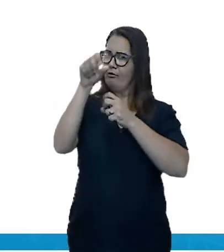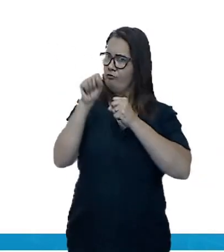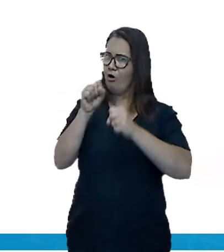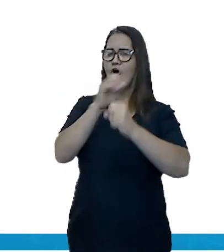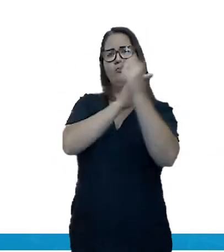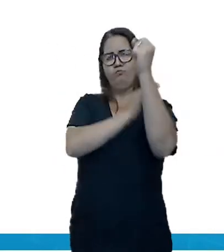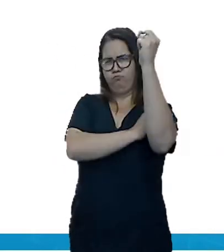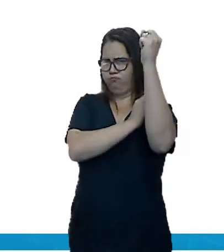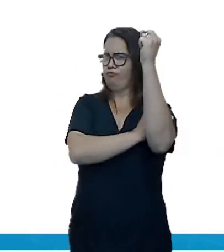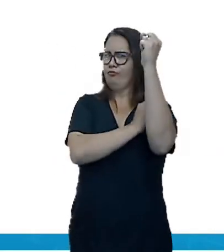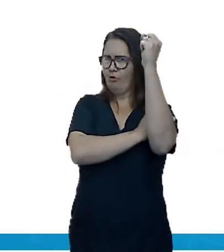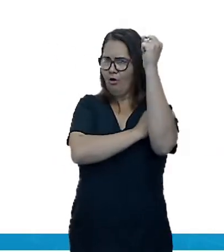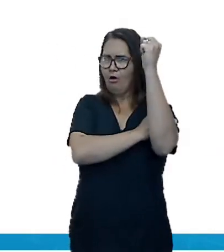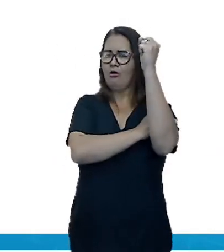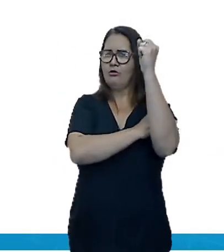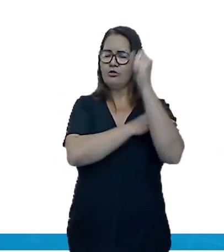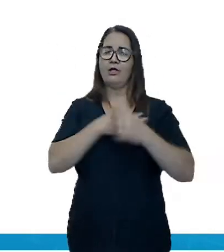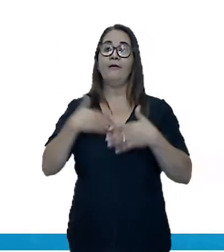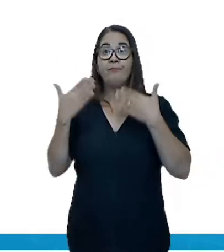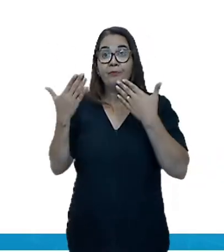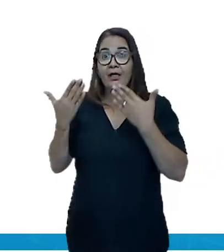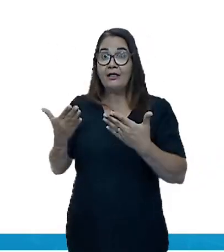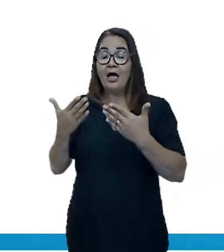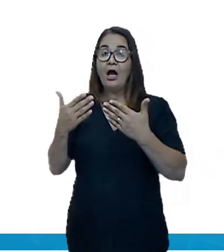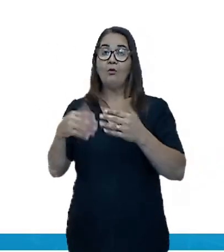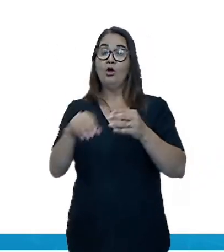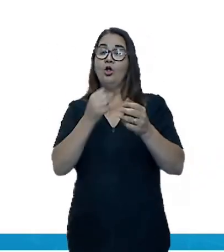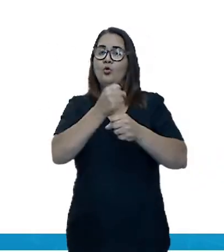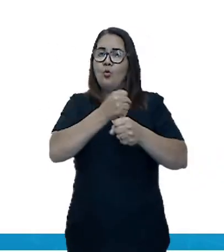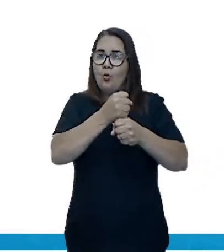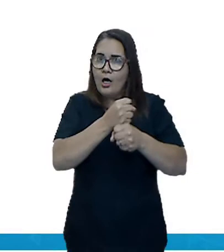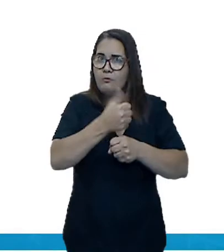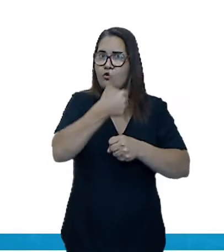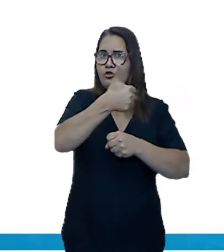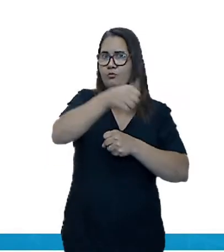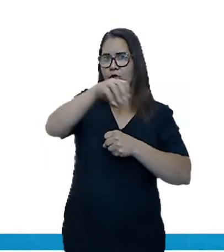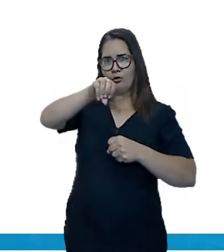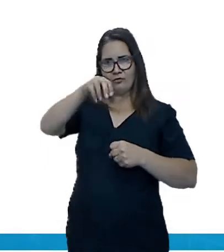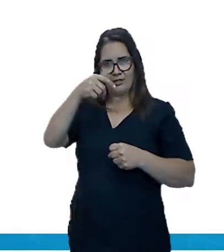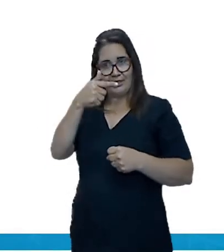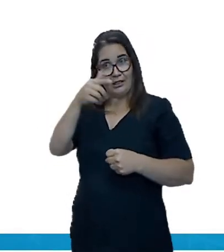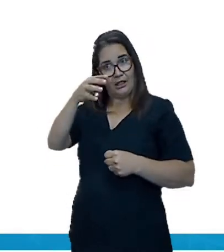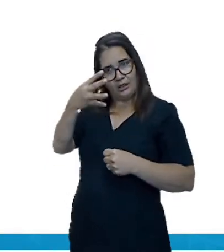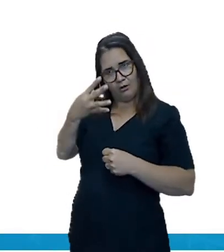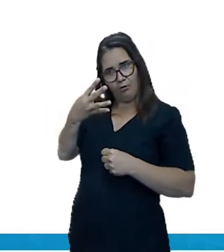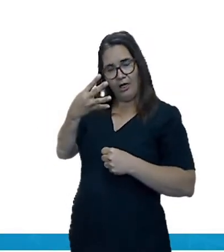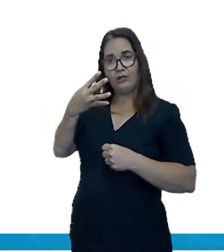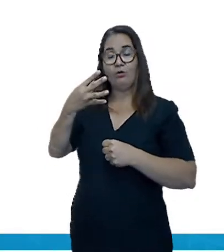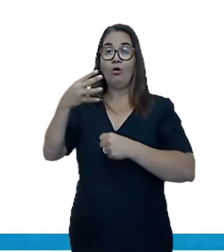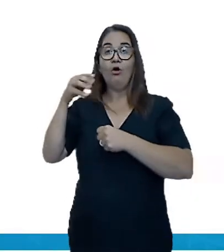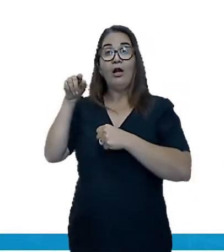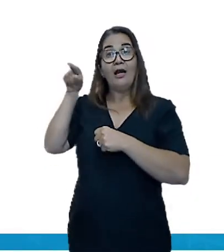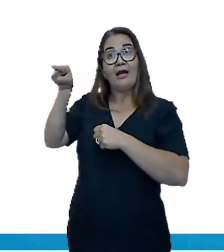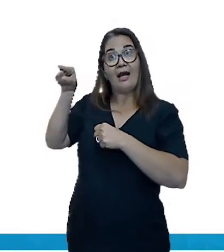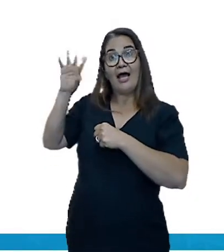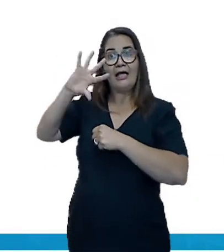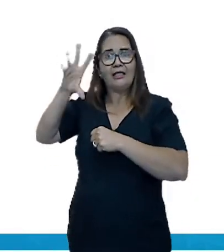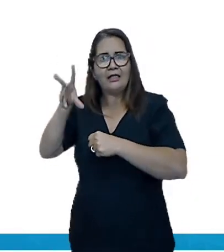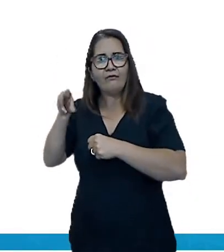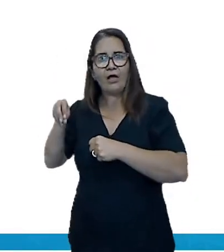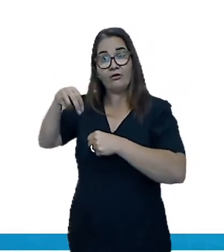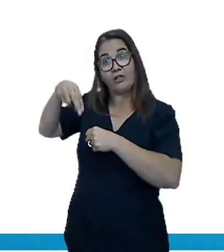sobreviver. Em 1974, foi descoberto na Etiópia, norte da África, o esqueleto de